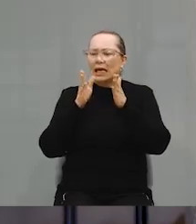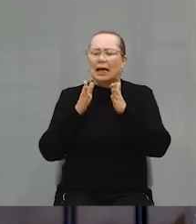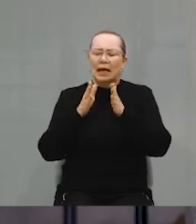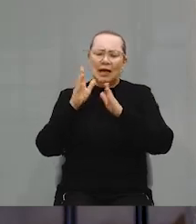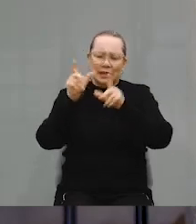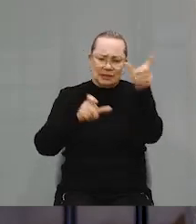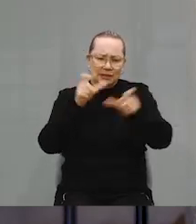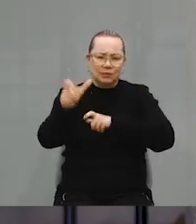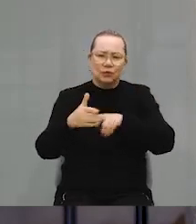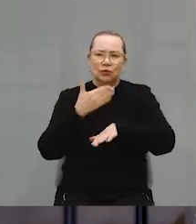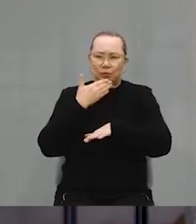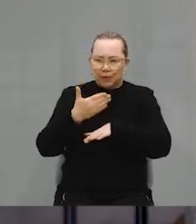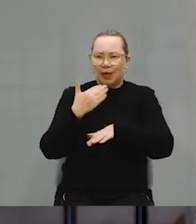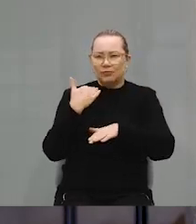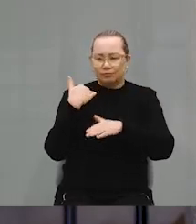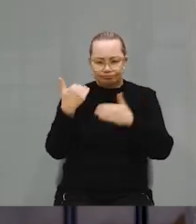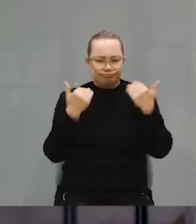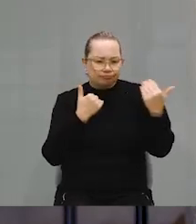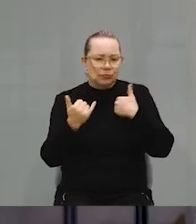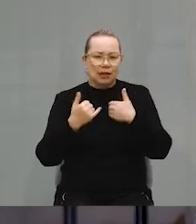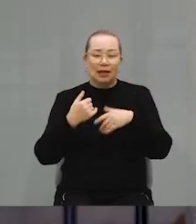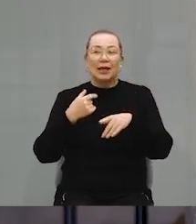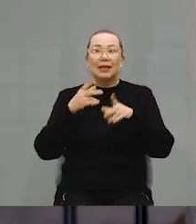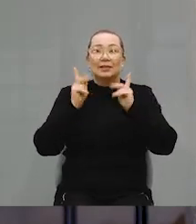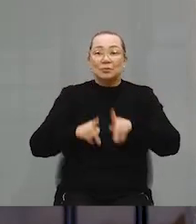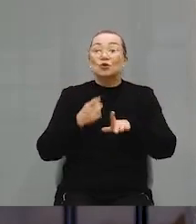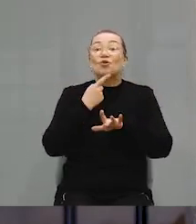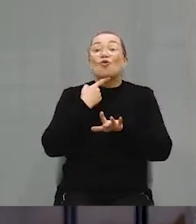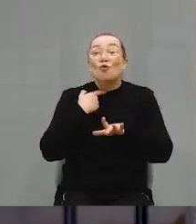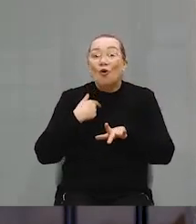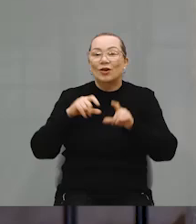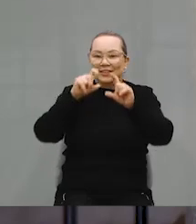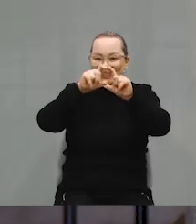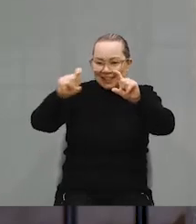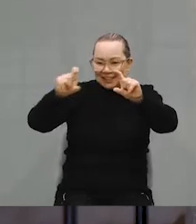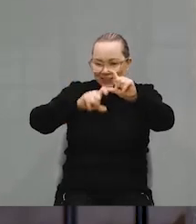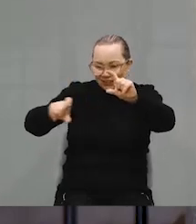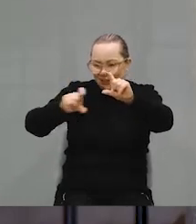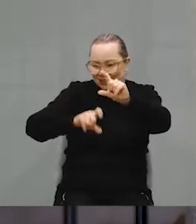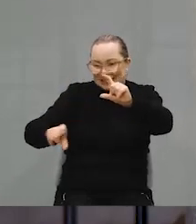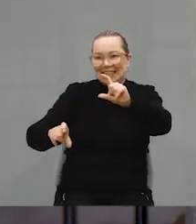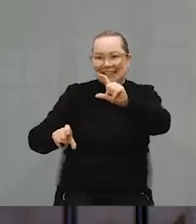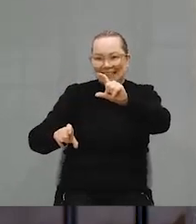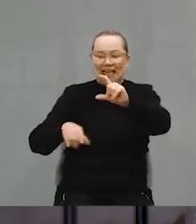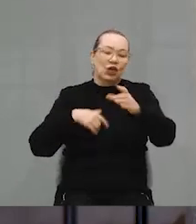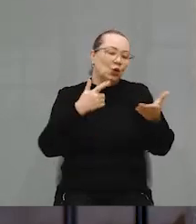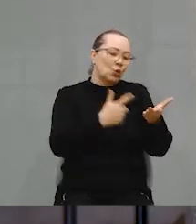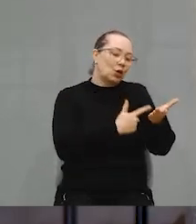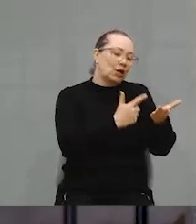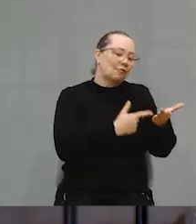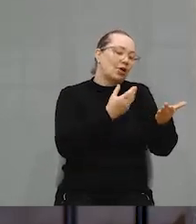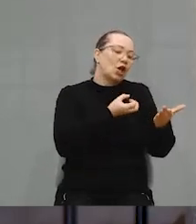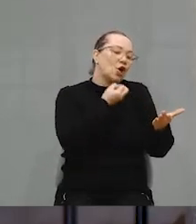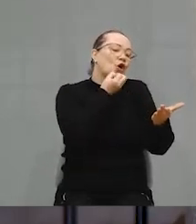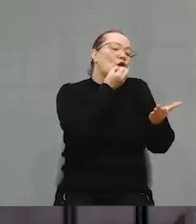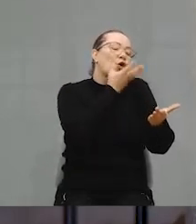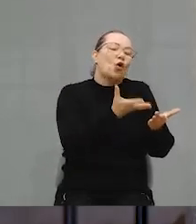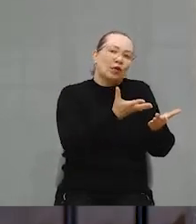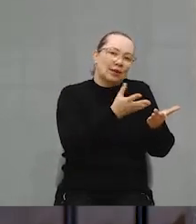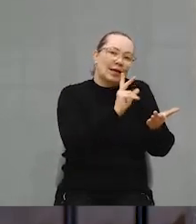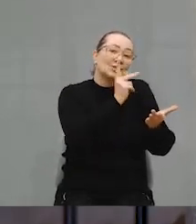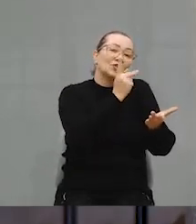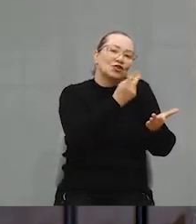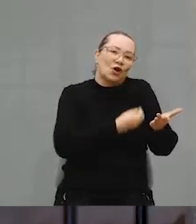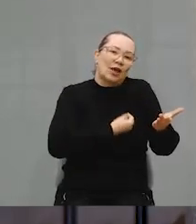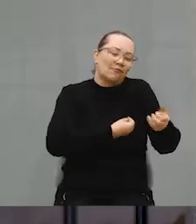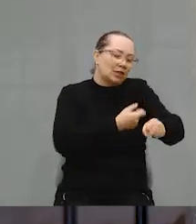pessoas elas acompanham e elas gostam das tirinhas. Né? E o livro, como tu falou, ele é um livro que conta a história da Celeste. Por